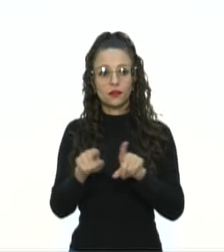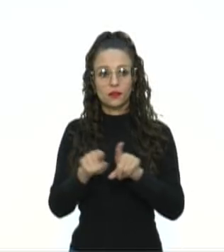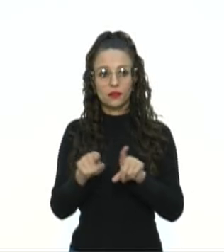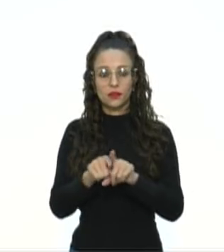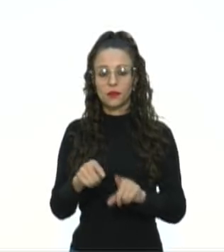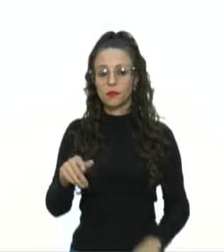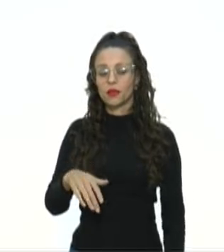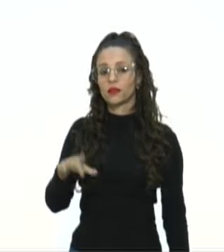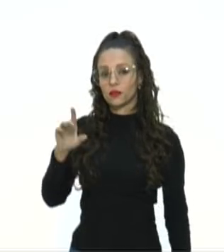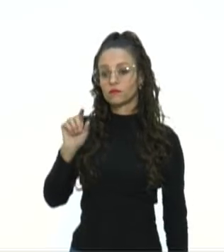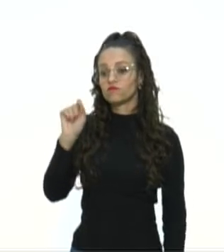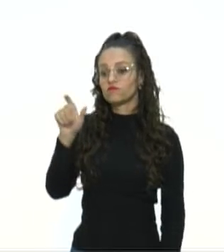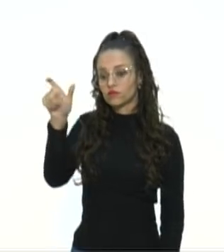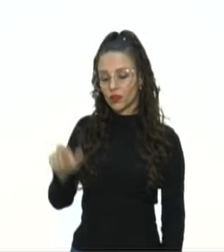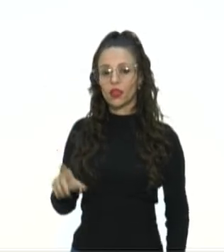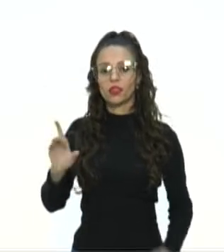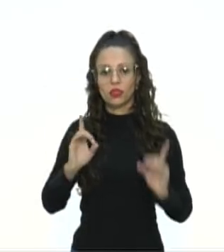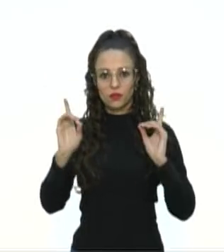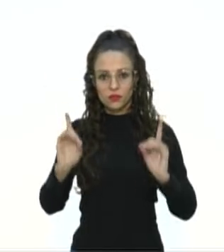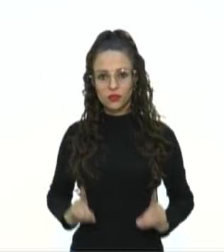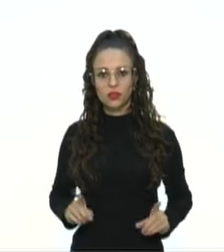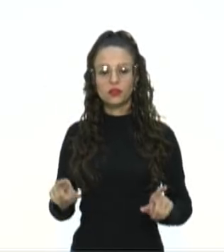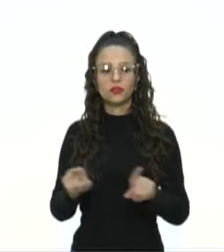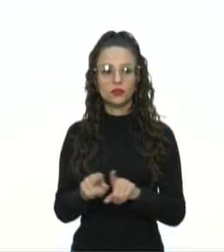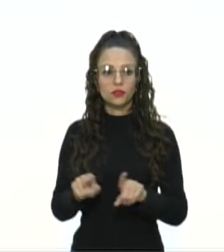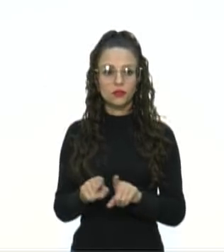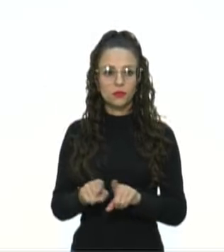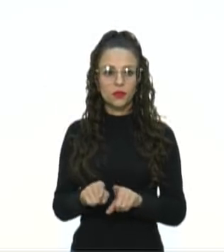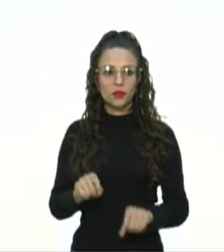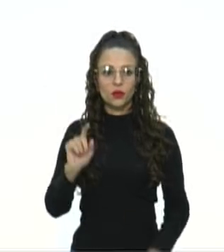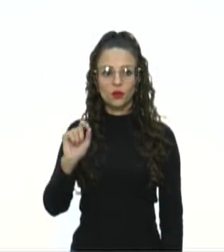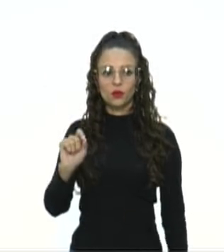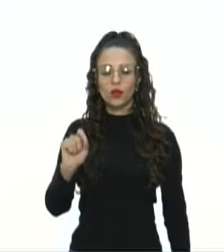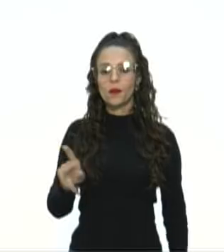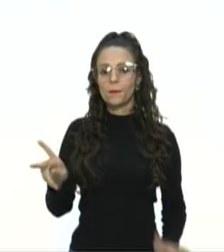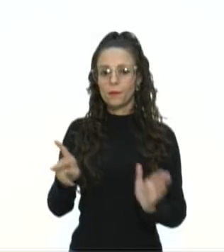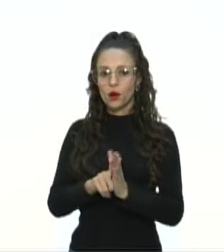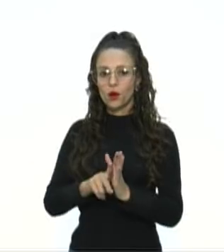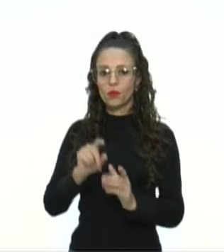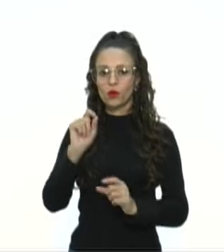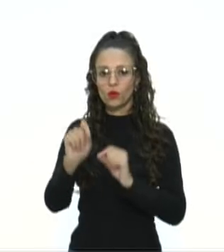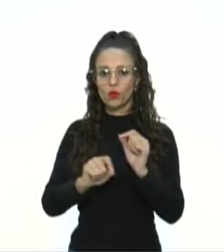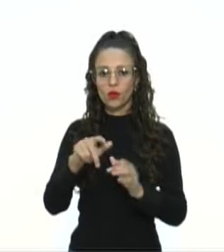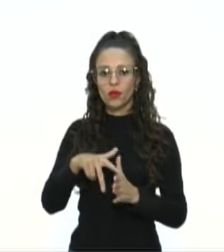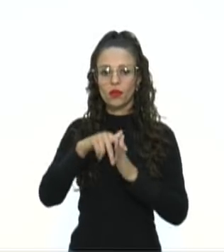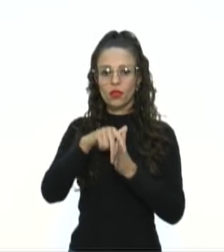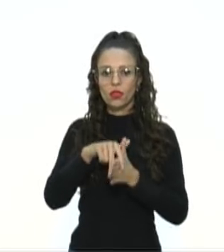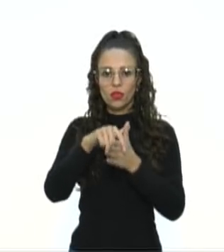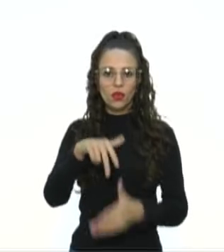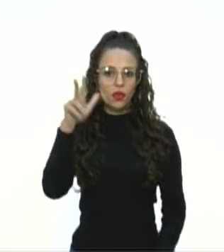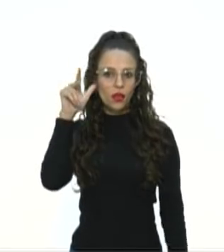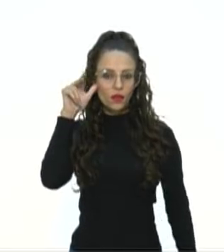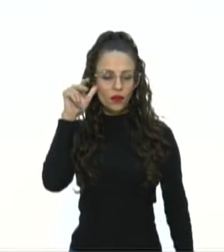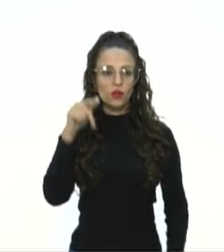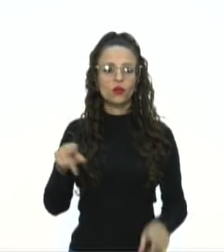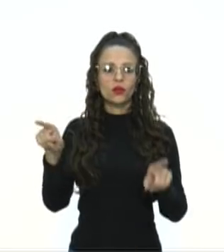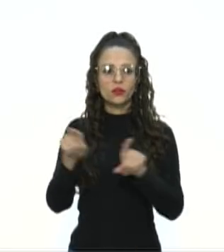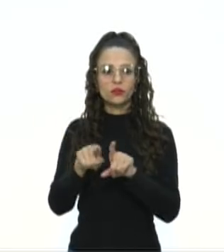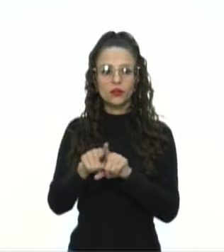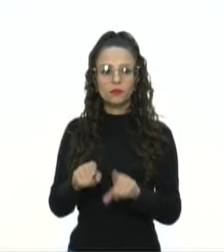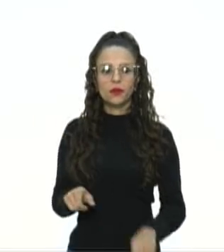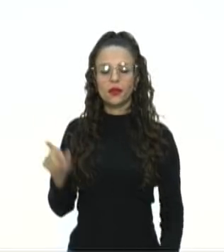com deficiências também existe, e a orientação equestre, que são a orientação realizada em cavalos, né, e também tem as